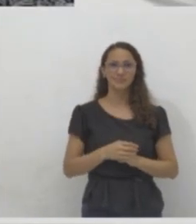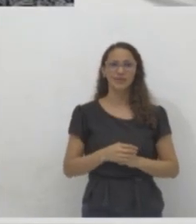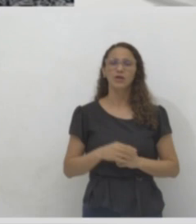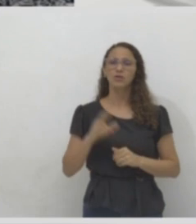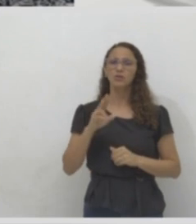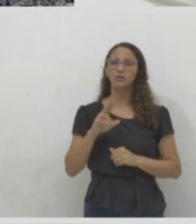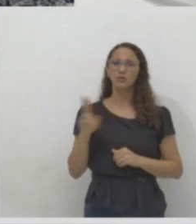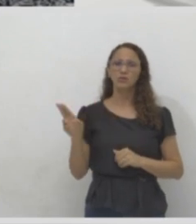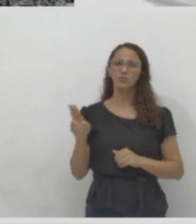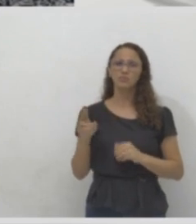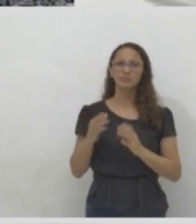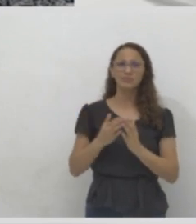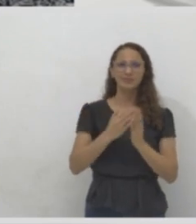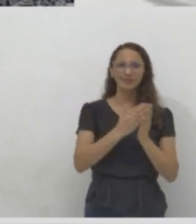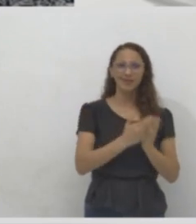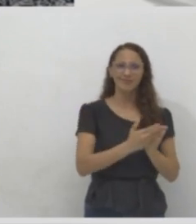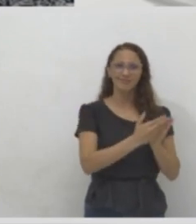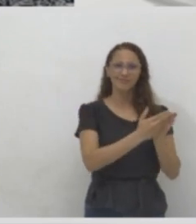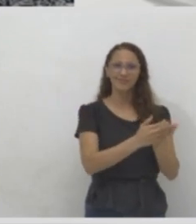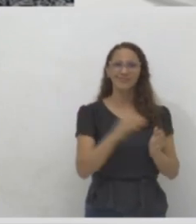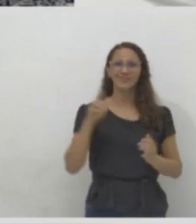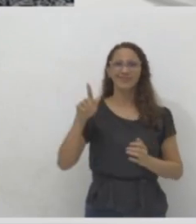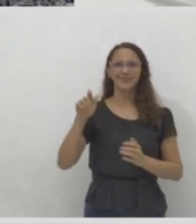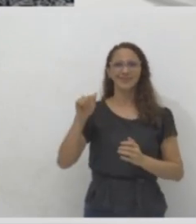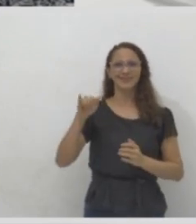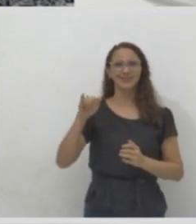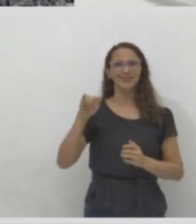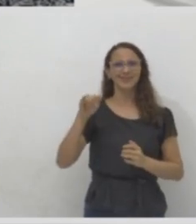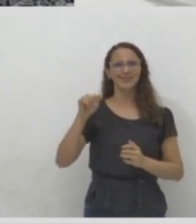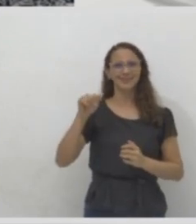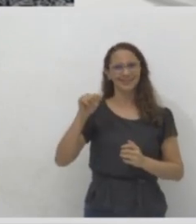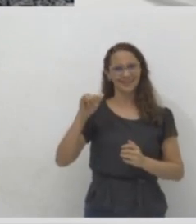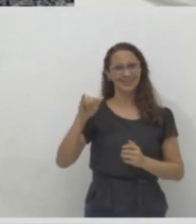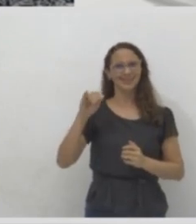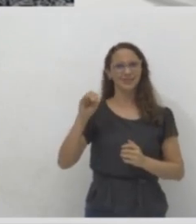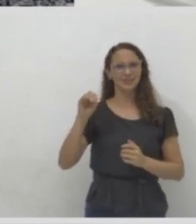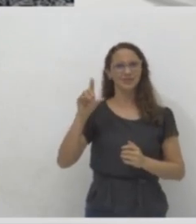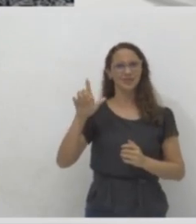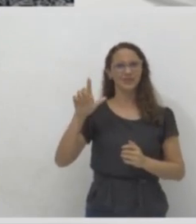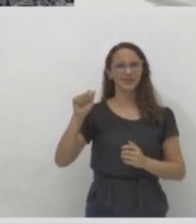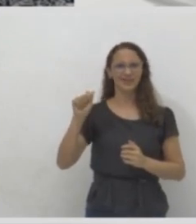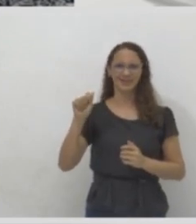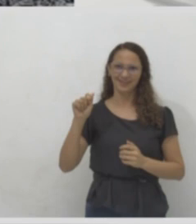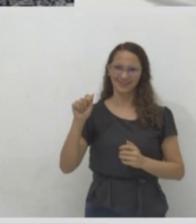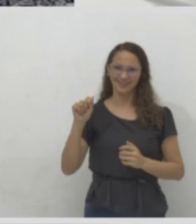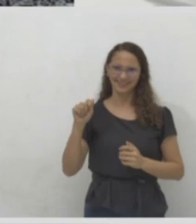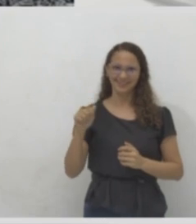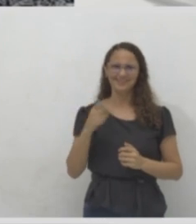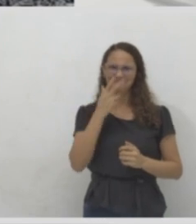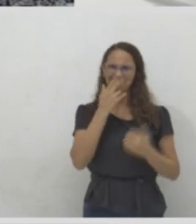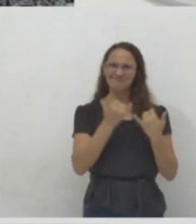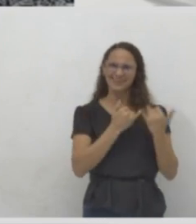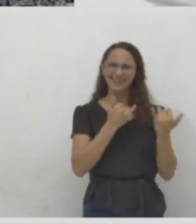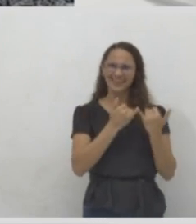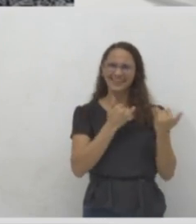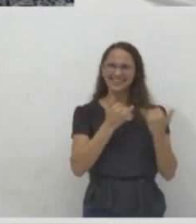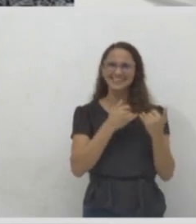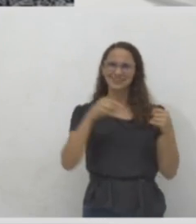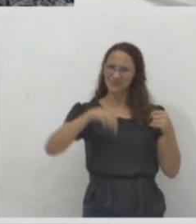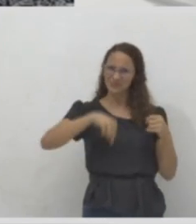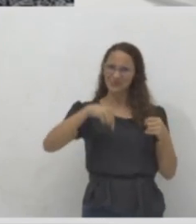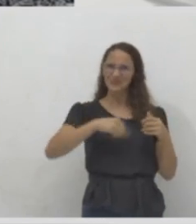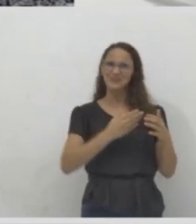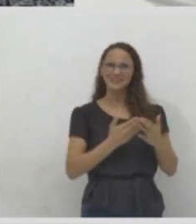percebe como ele ainda é muito parecido com os navios que ficam navegando por aqui, pelo rio Amazonas. Né? Eu não